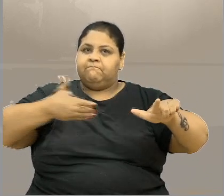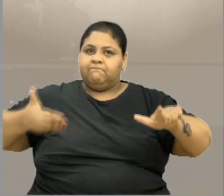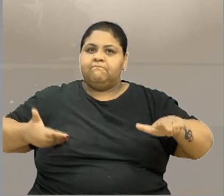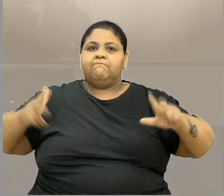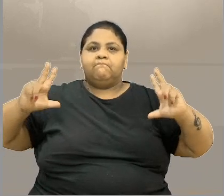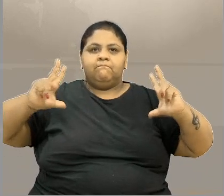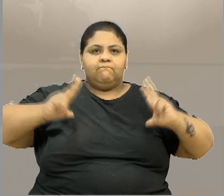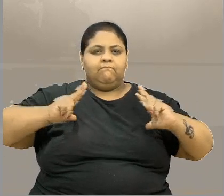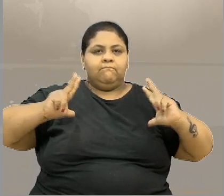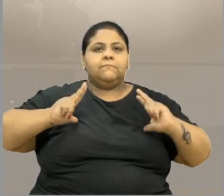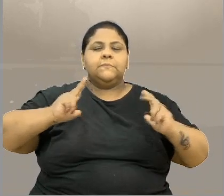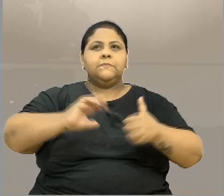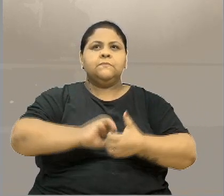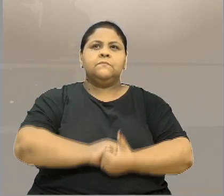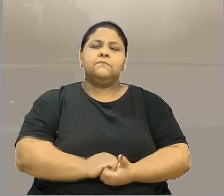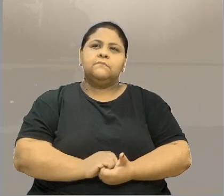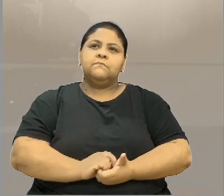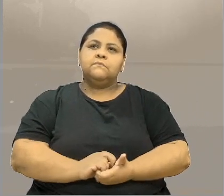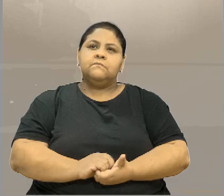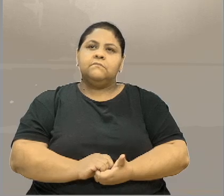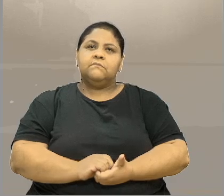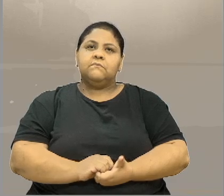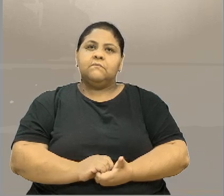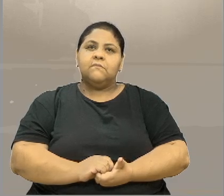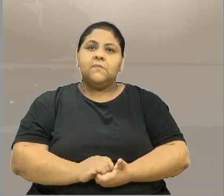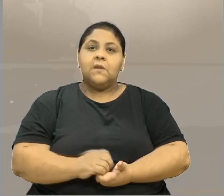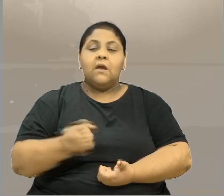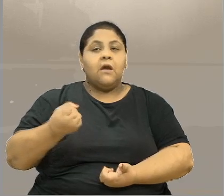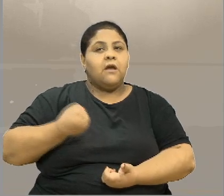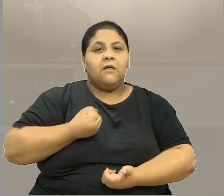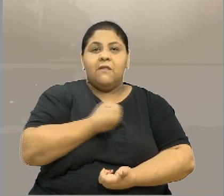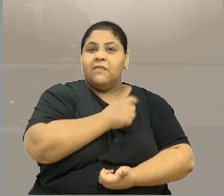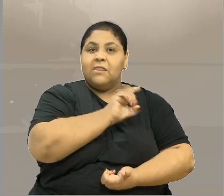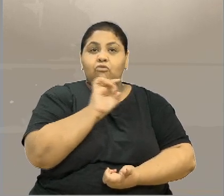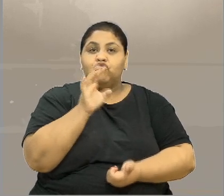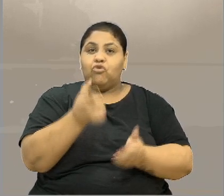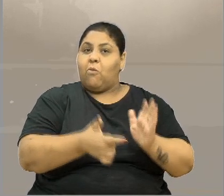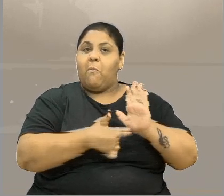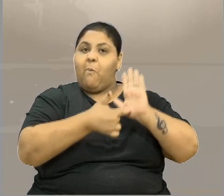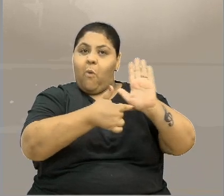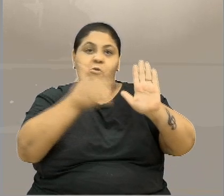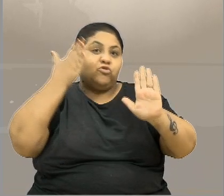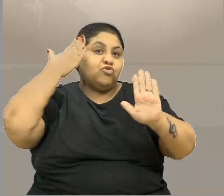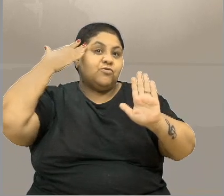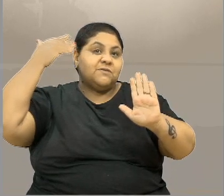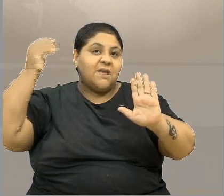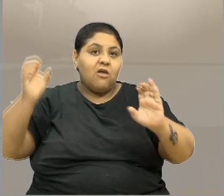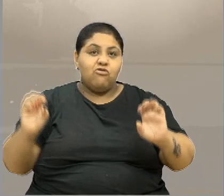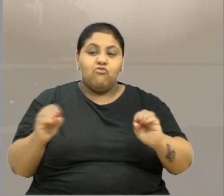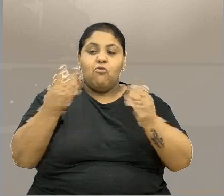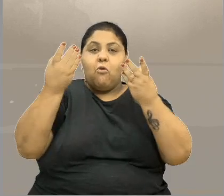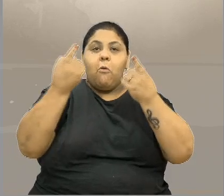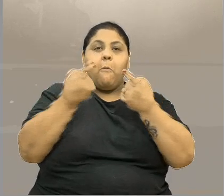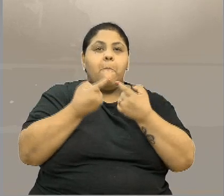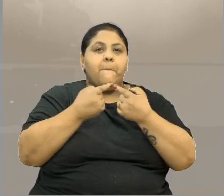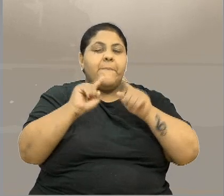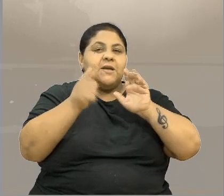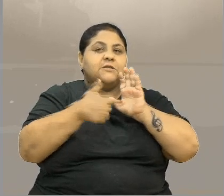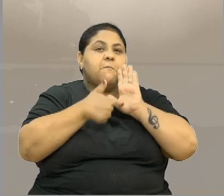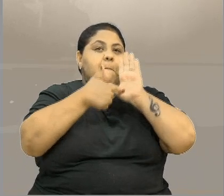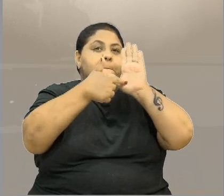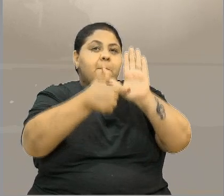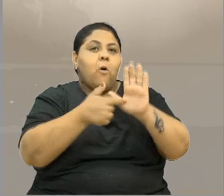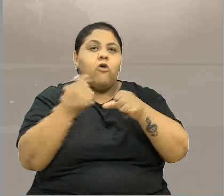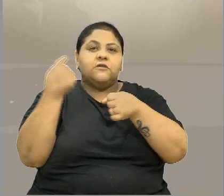privado. Esses números não apenas refletem o sucesso do evento, mas projetam nossa cidade